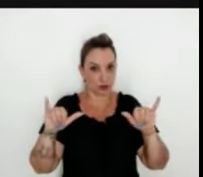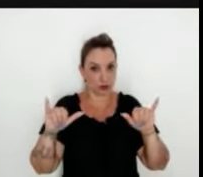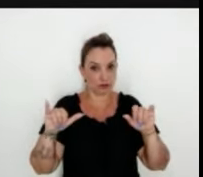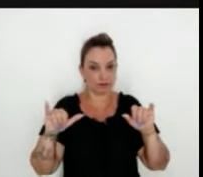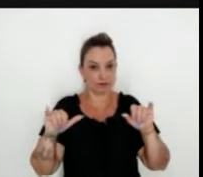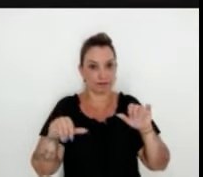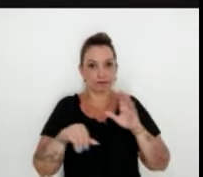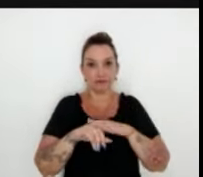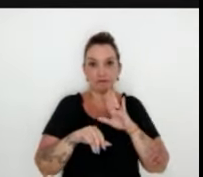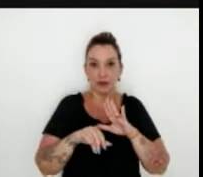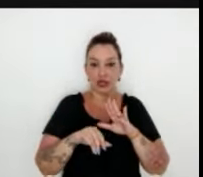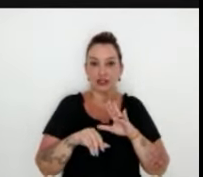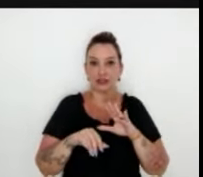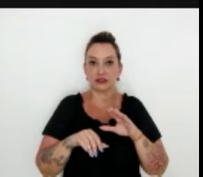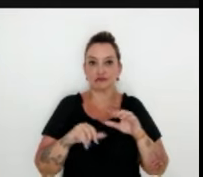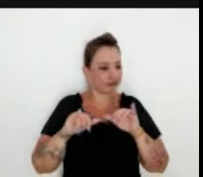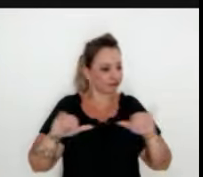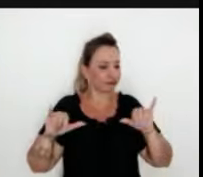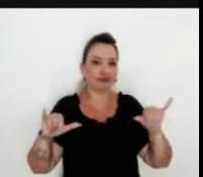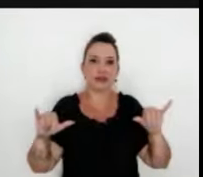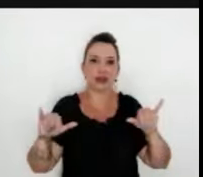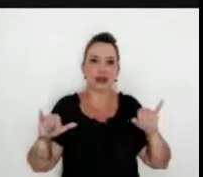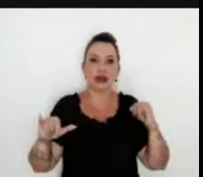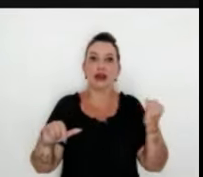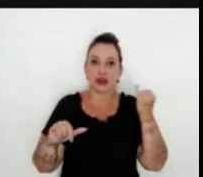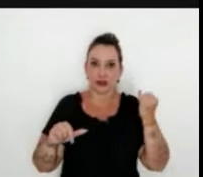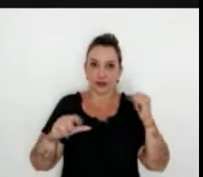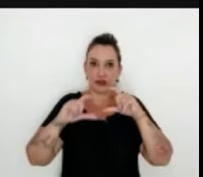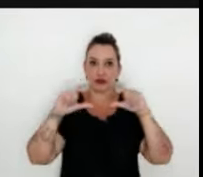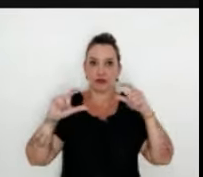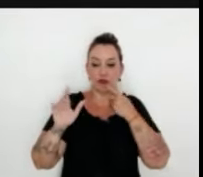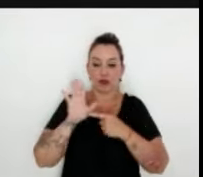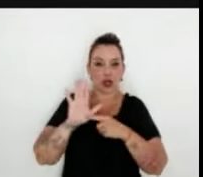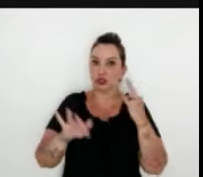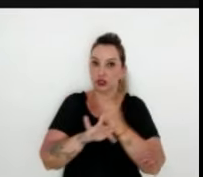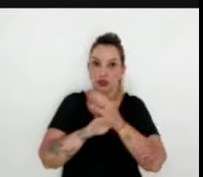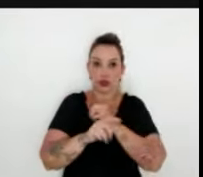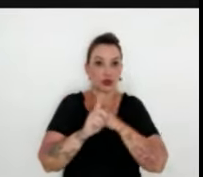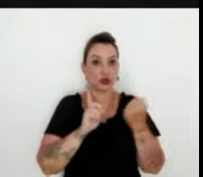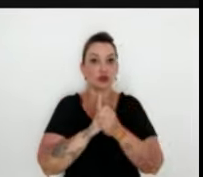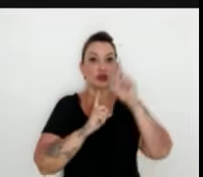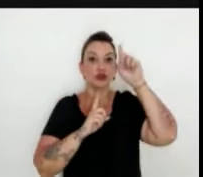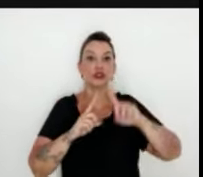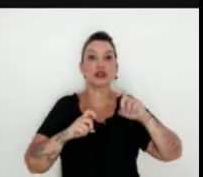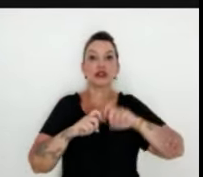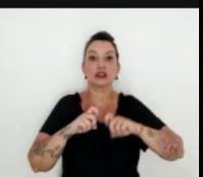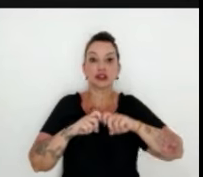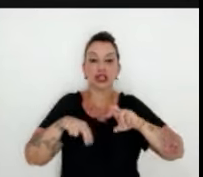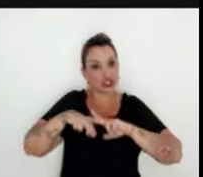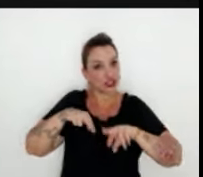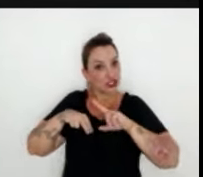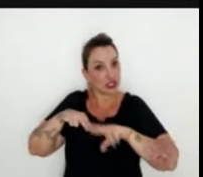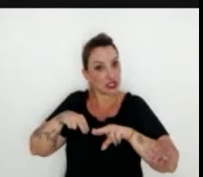difundido e que, essa é uma hipótese forte, revela intolerâncias sociais aos direitos sexuais e de gênero que merecem